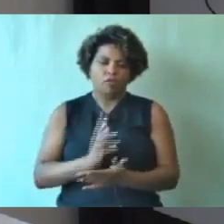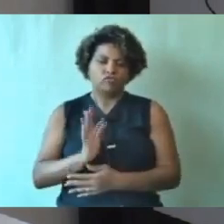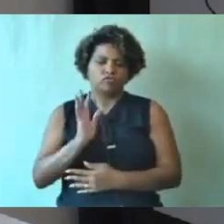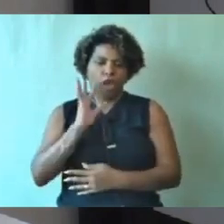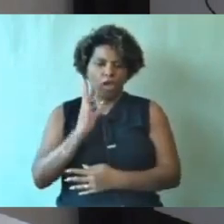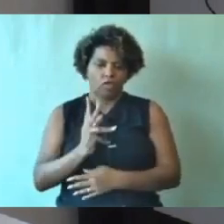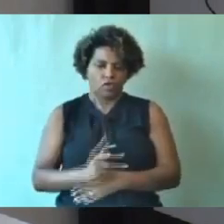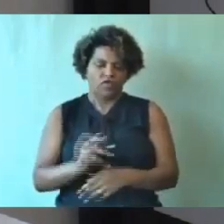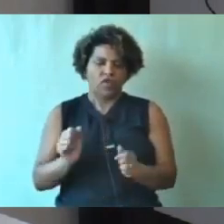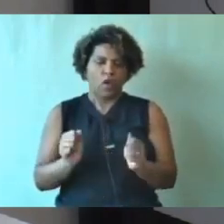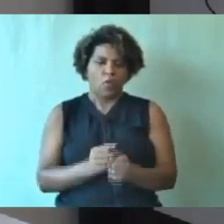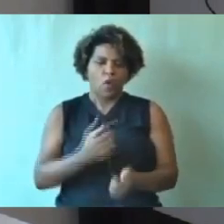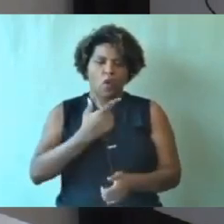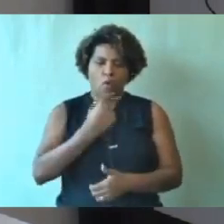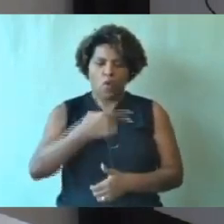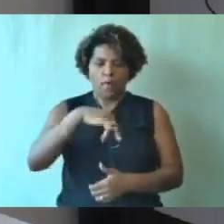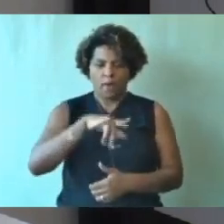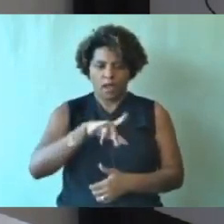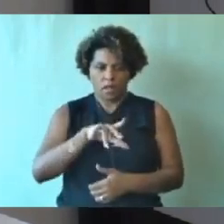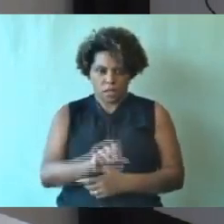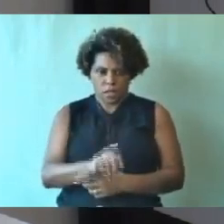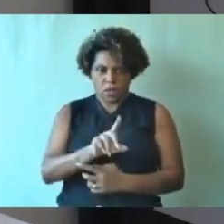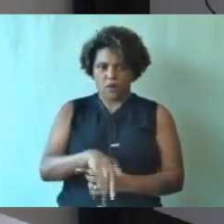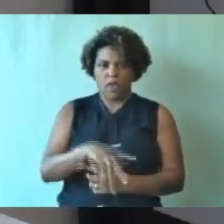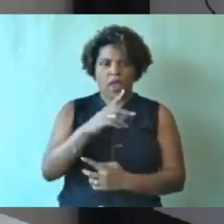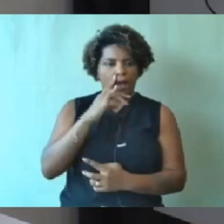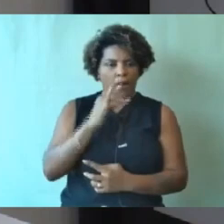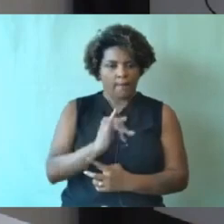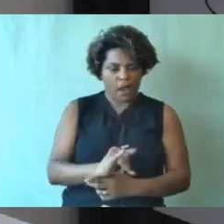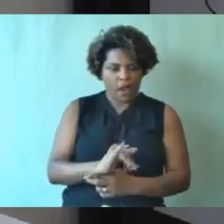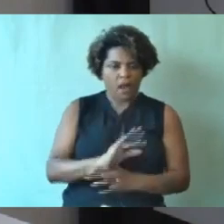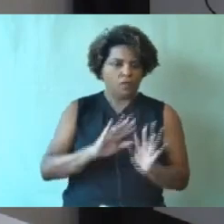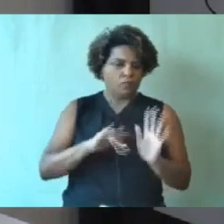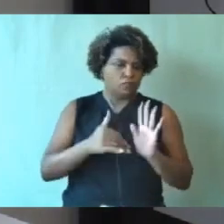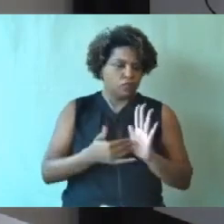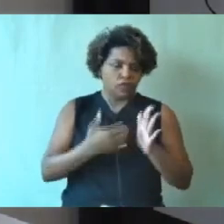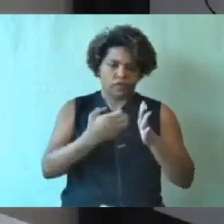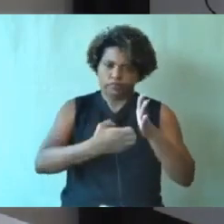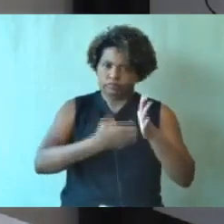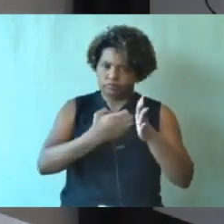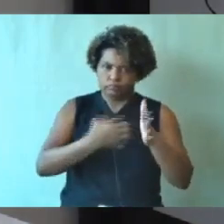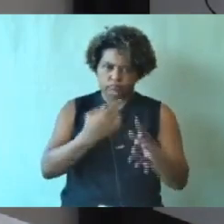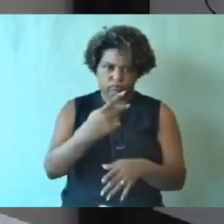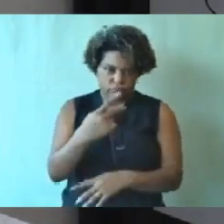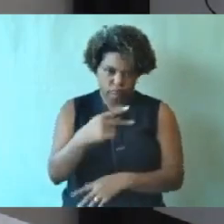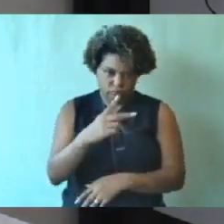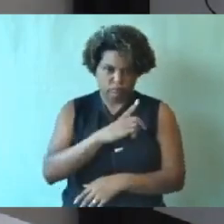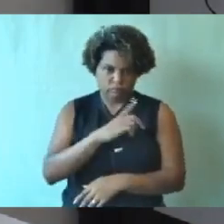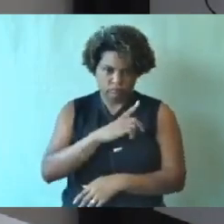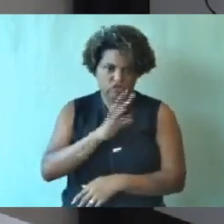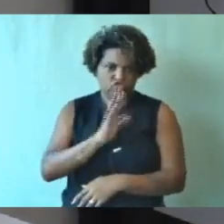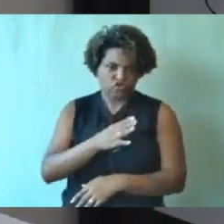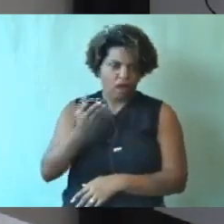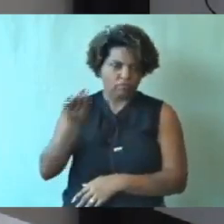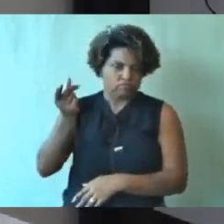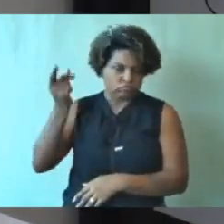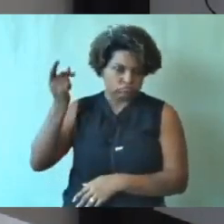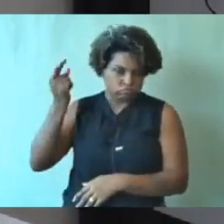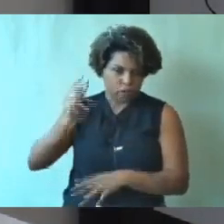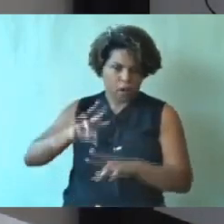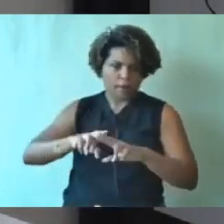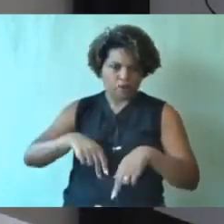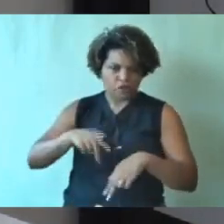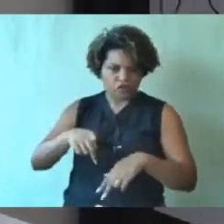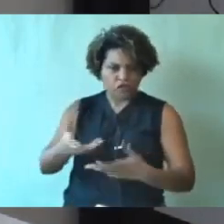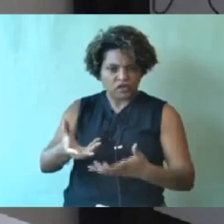o senhor Nilo Pai, com as empresas, né, que o senhor tinha aí, que era uma coisa bem mais antiga. Por isso foi a motivação do senhor se